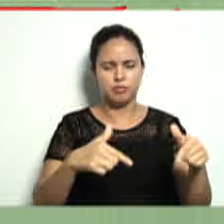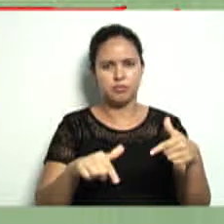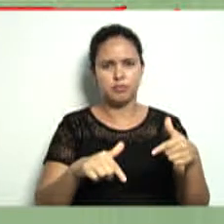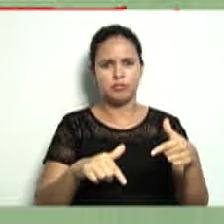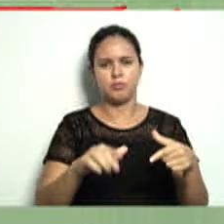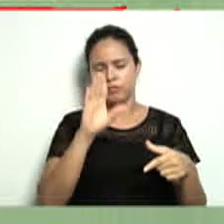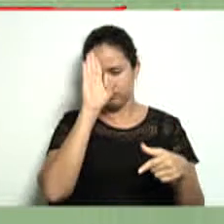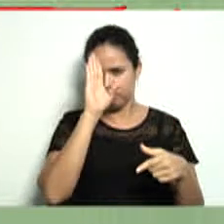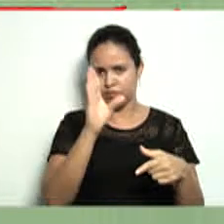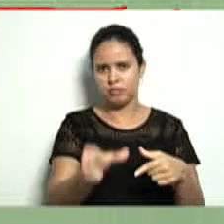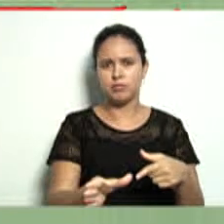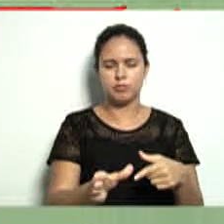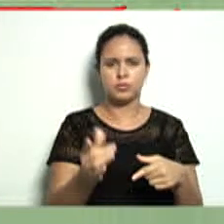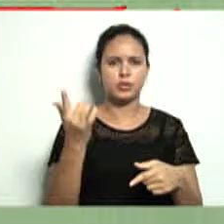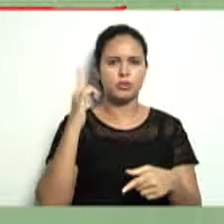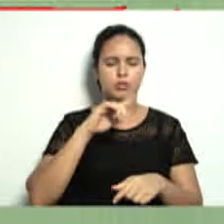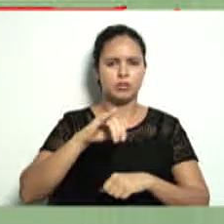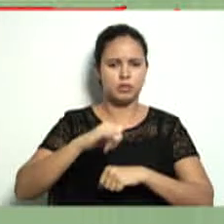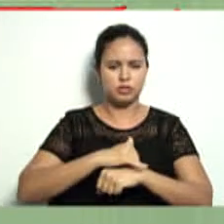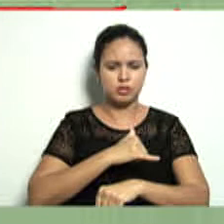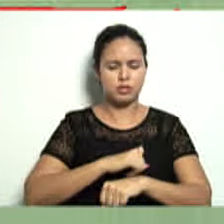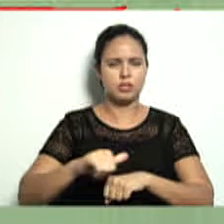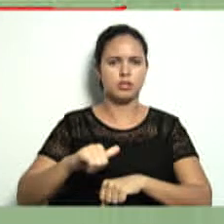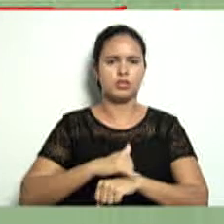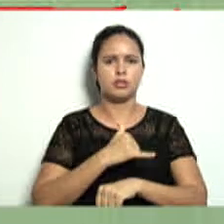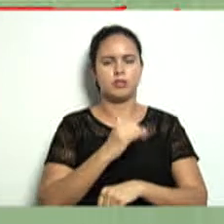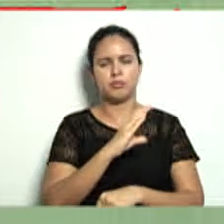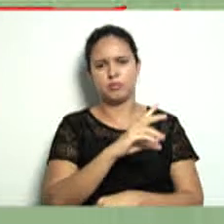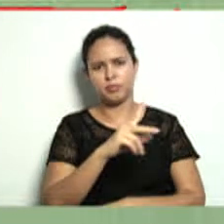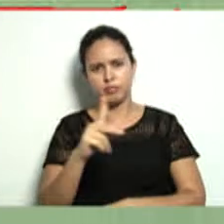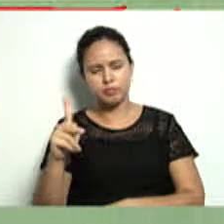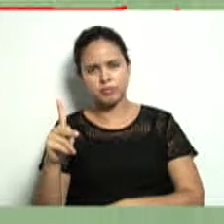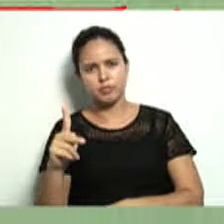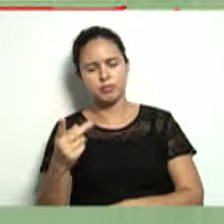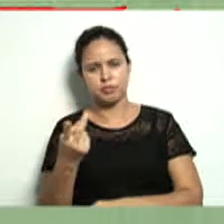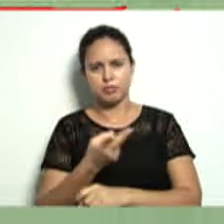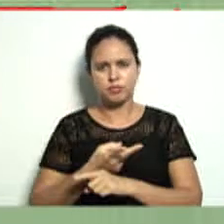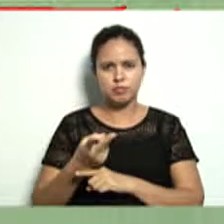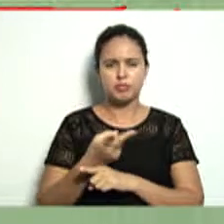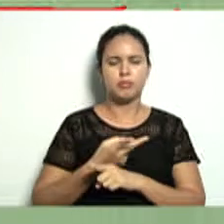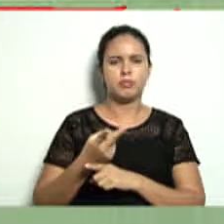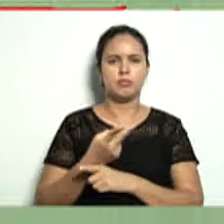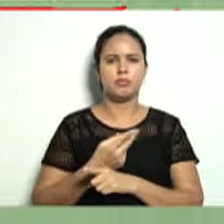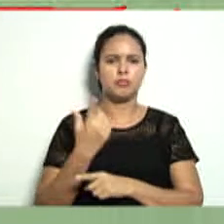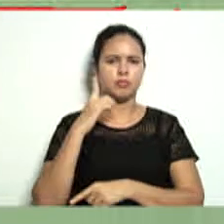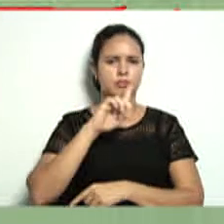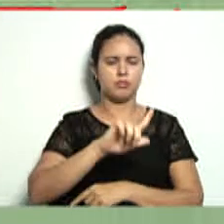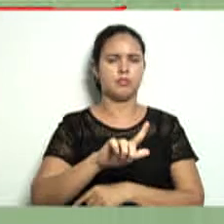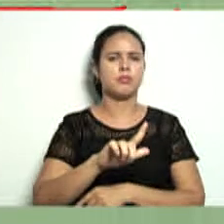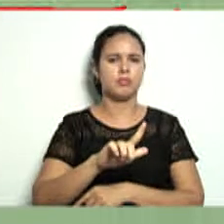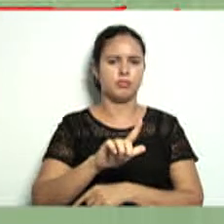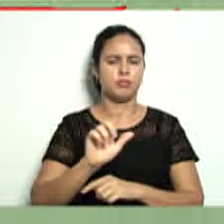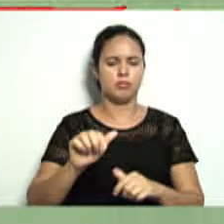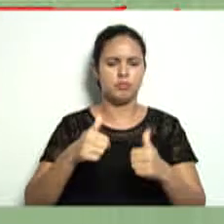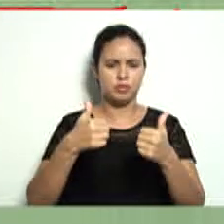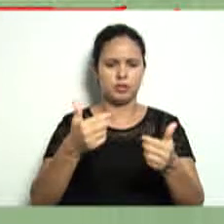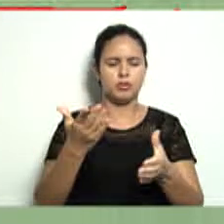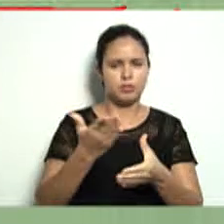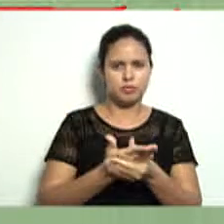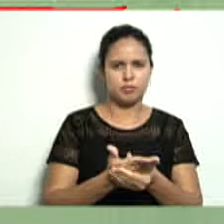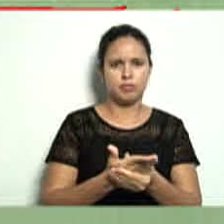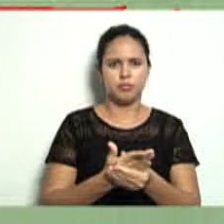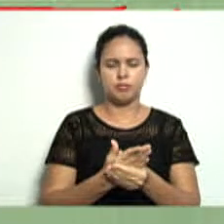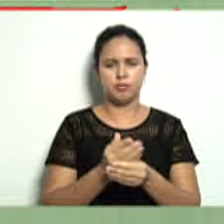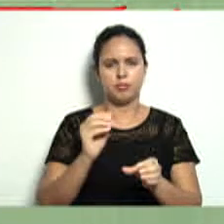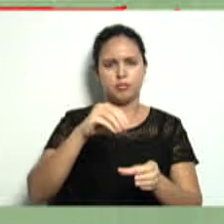direcionar estrategicamente a cooperativa, buscando sempre a efetividade e a eficiência dos processos